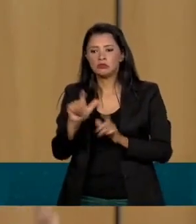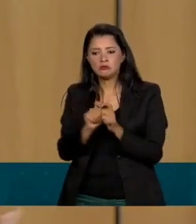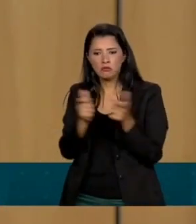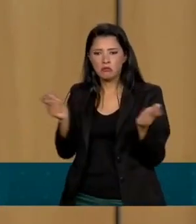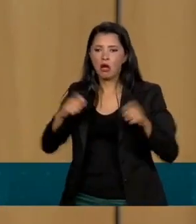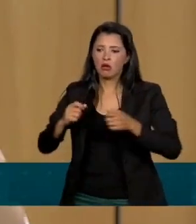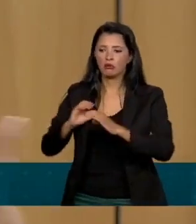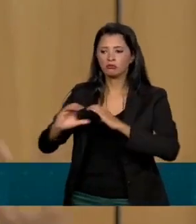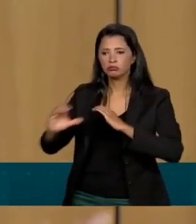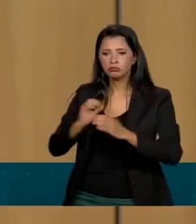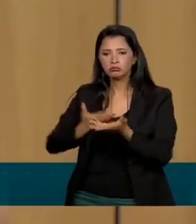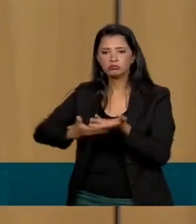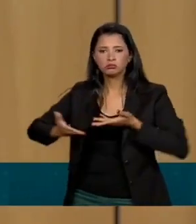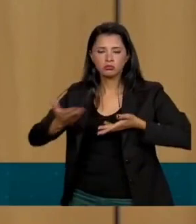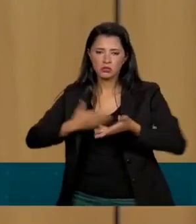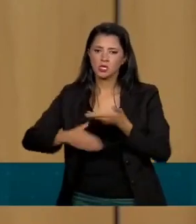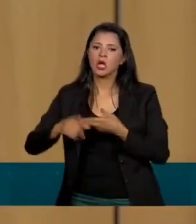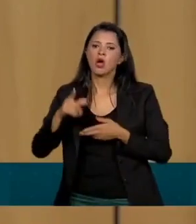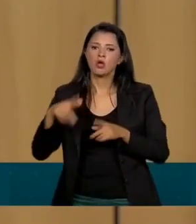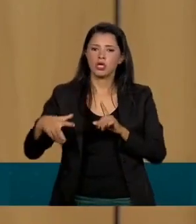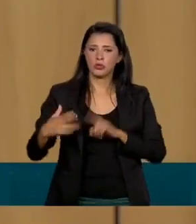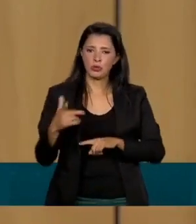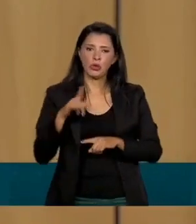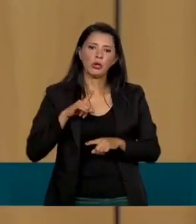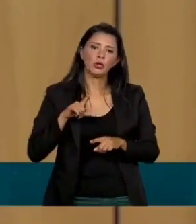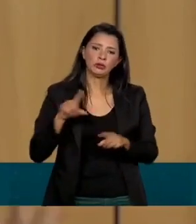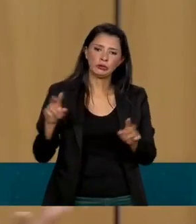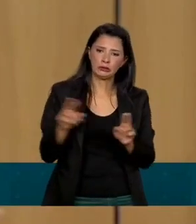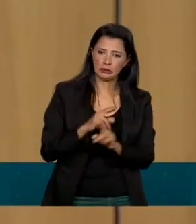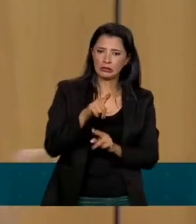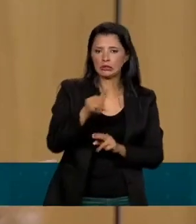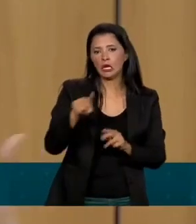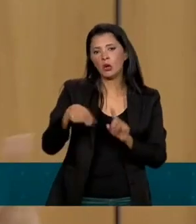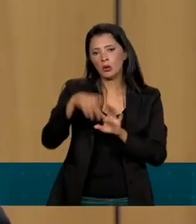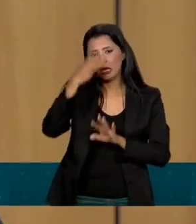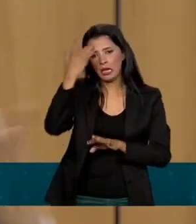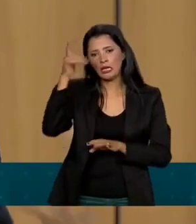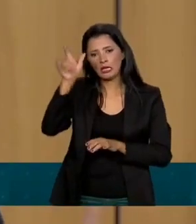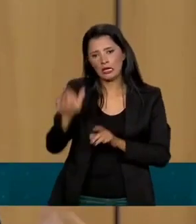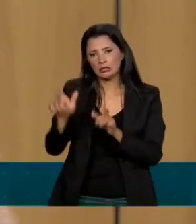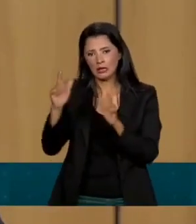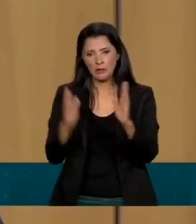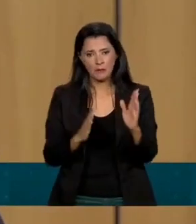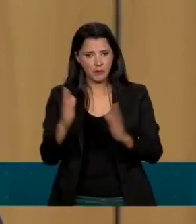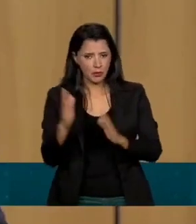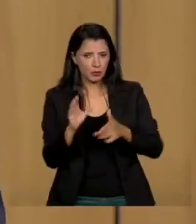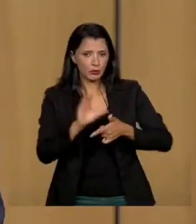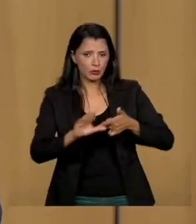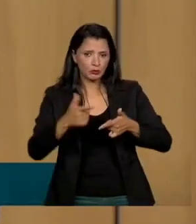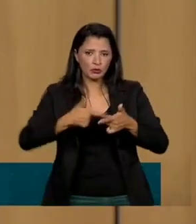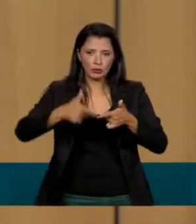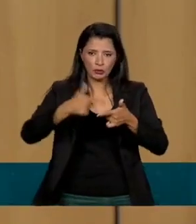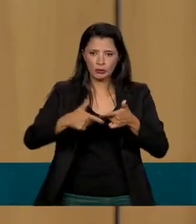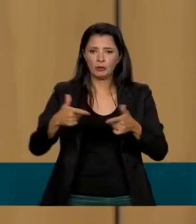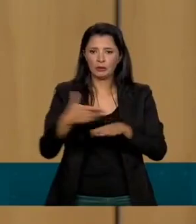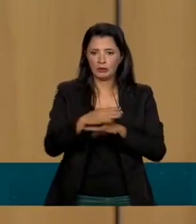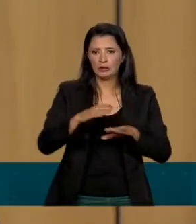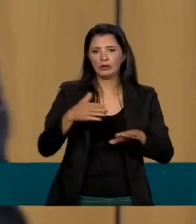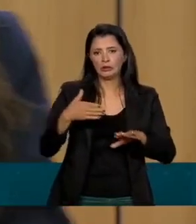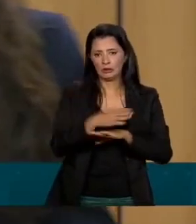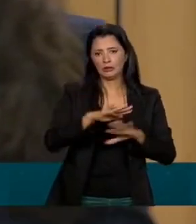essa comunicação e essa ação em relação a esse período de crise em relação aos ataques das